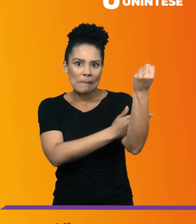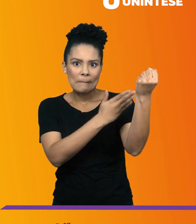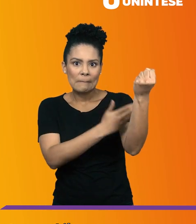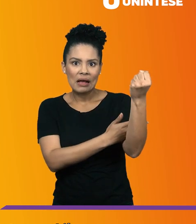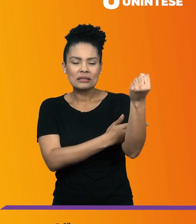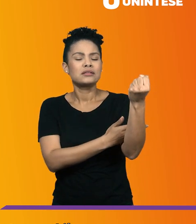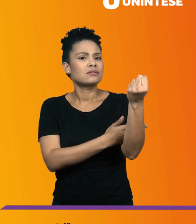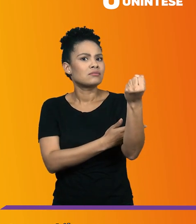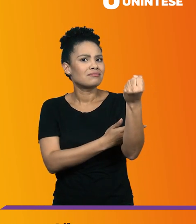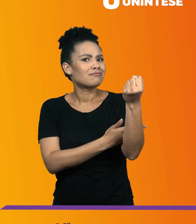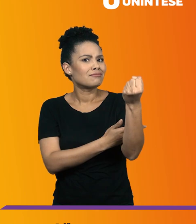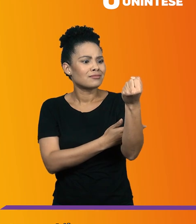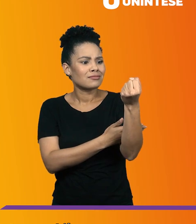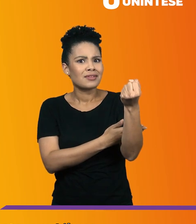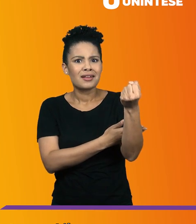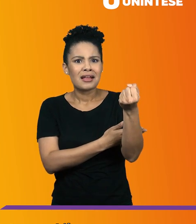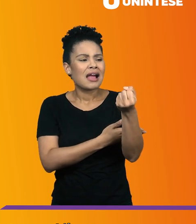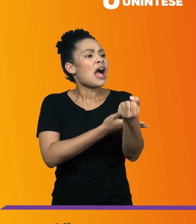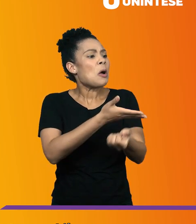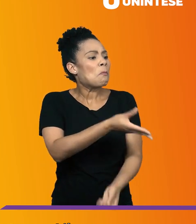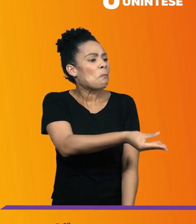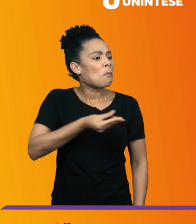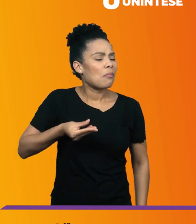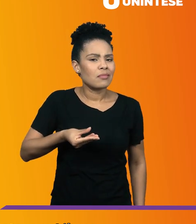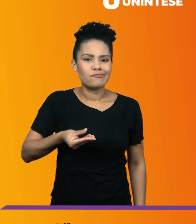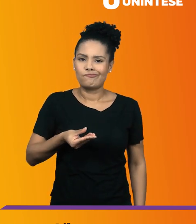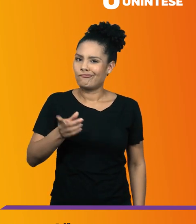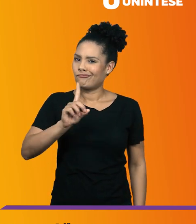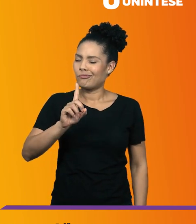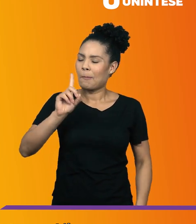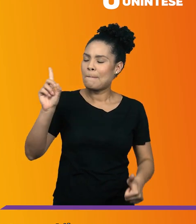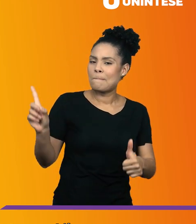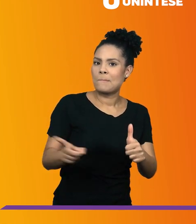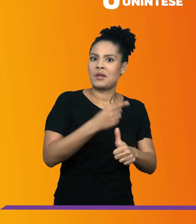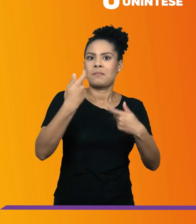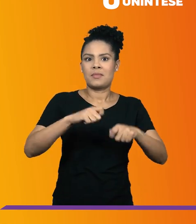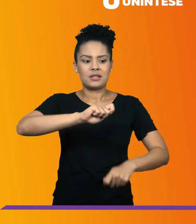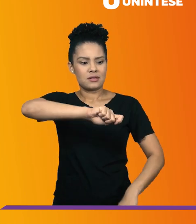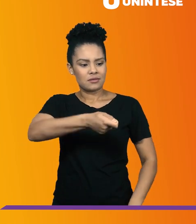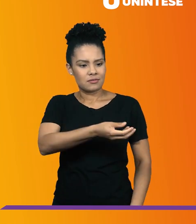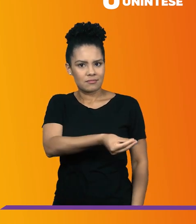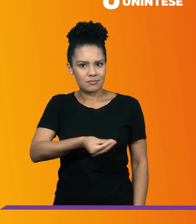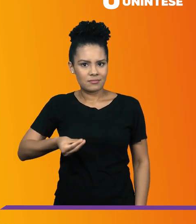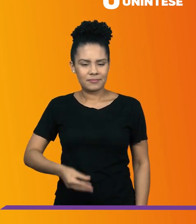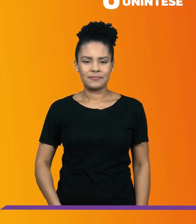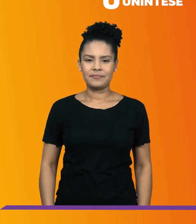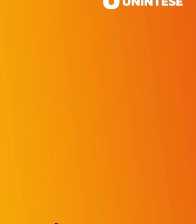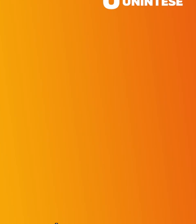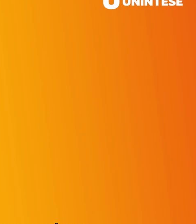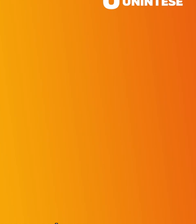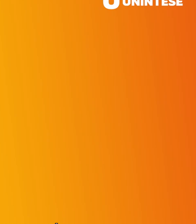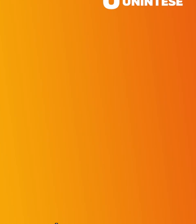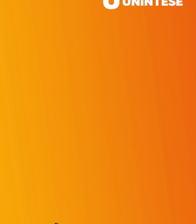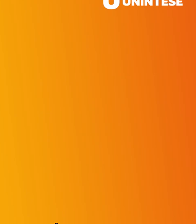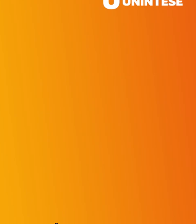conseguir pegar a pasta em Libras ou antes de abrir a gaveta. Então sinalizada seria